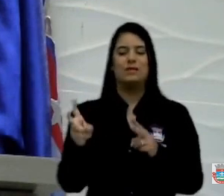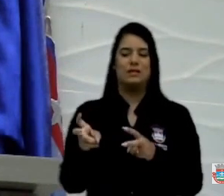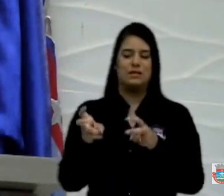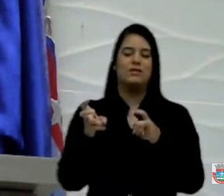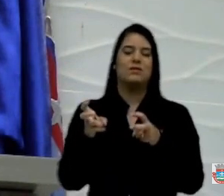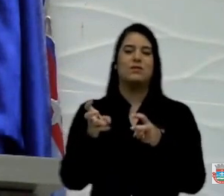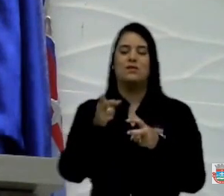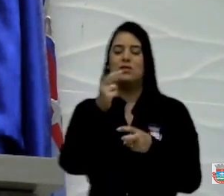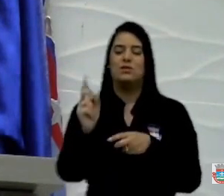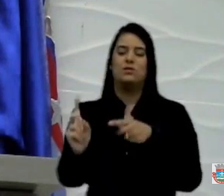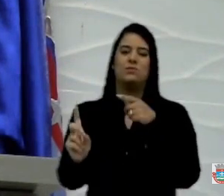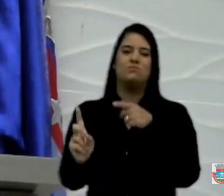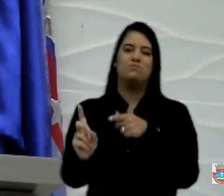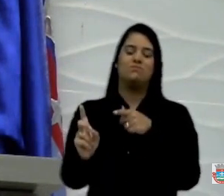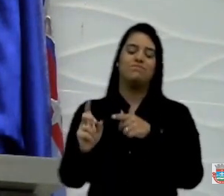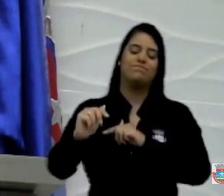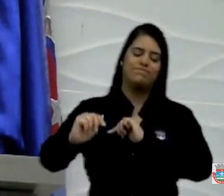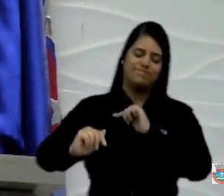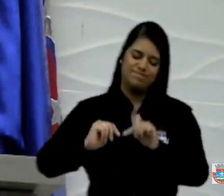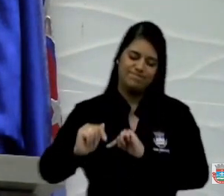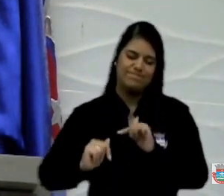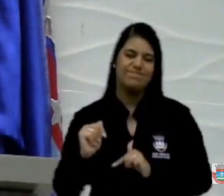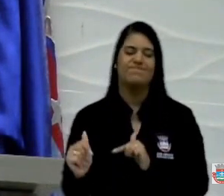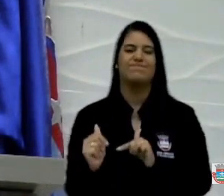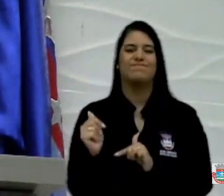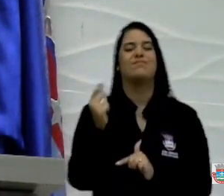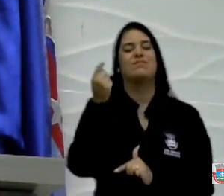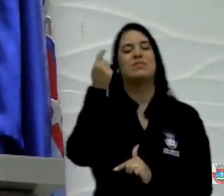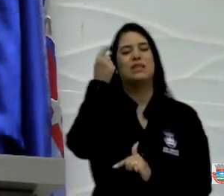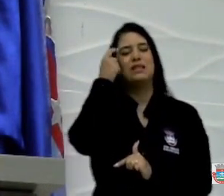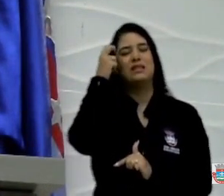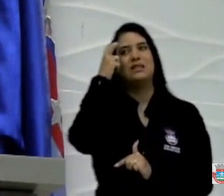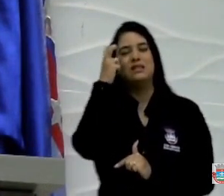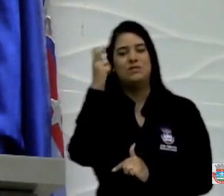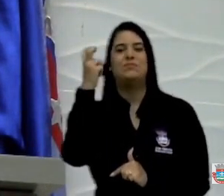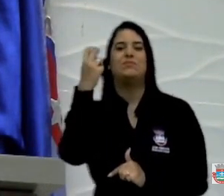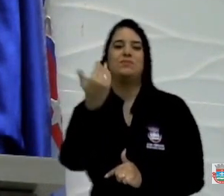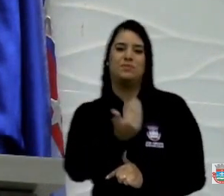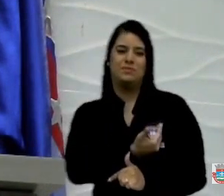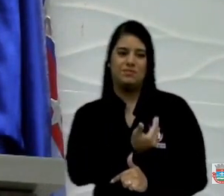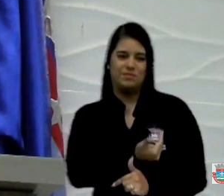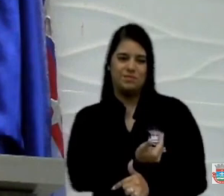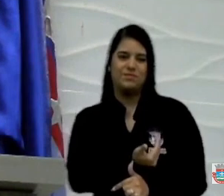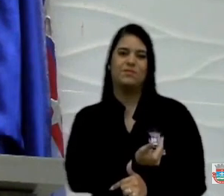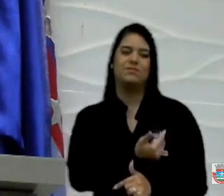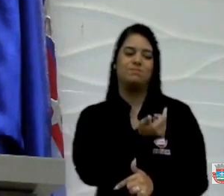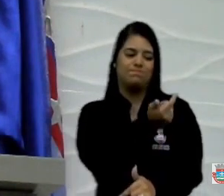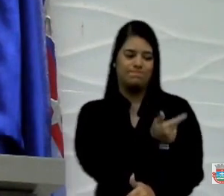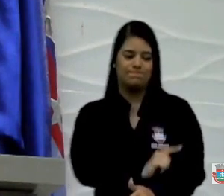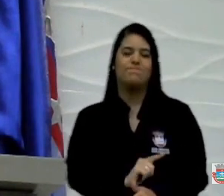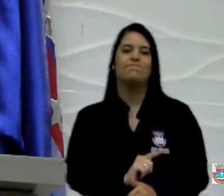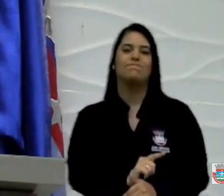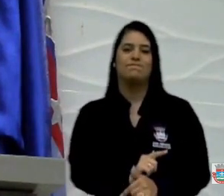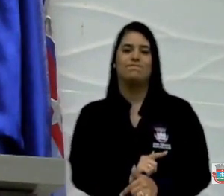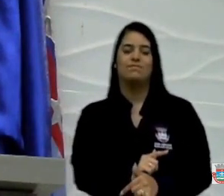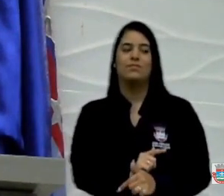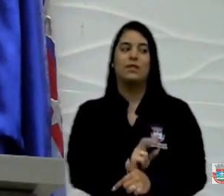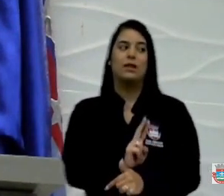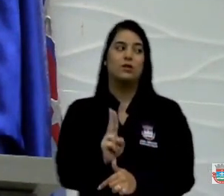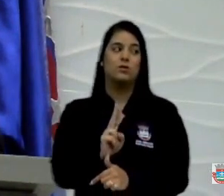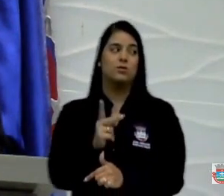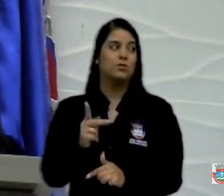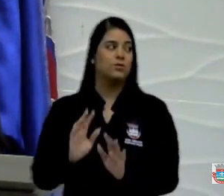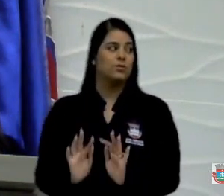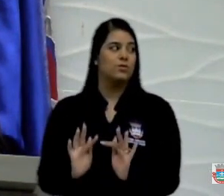uma pessoa muito trabalhadora, sensata, amigo e respeitável. Então, em nome de toda a sua